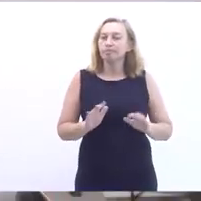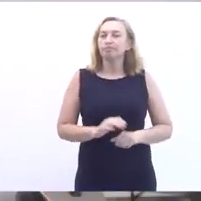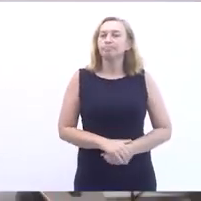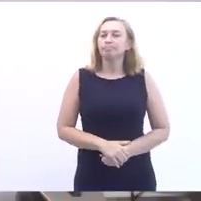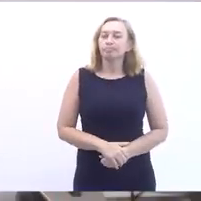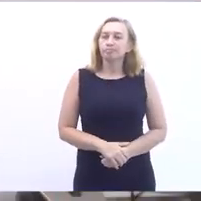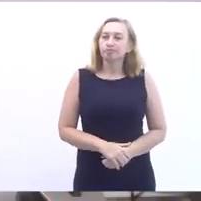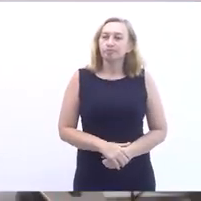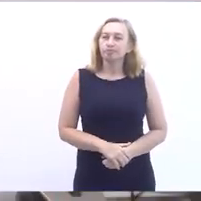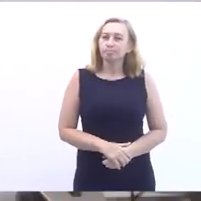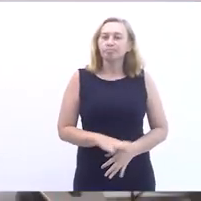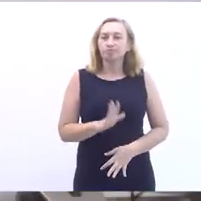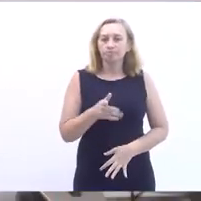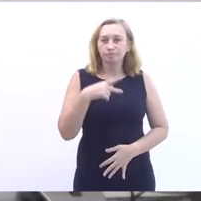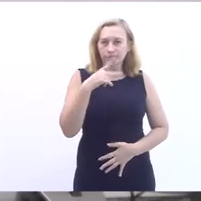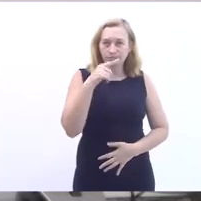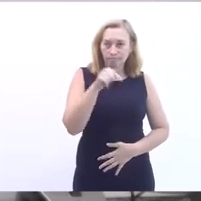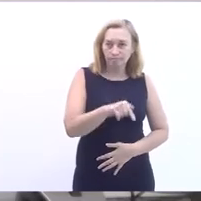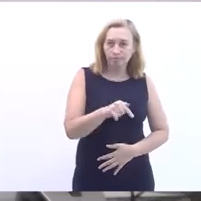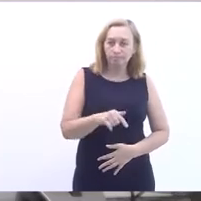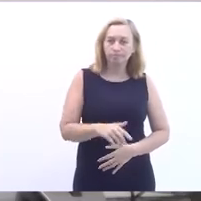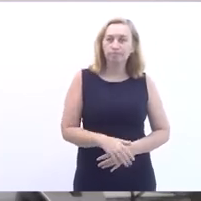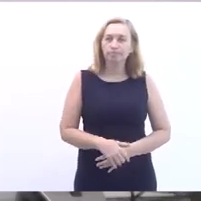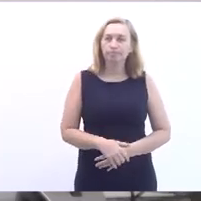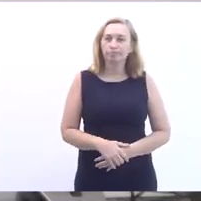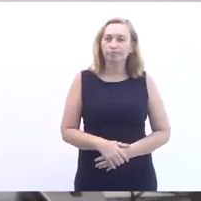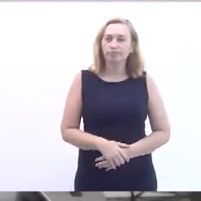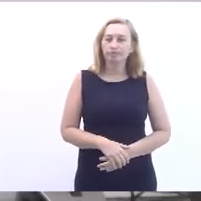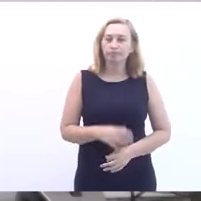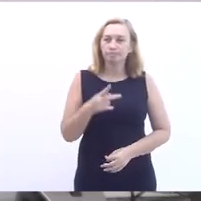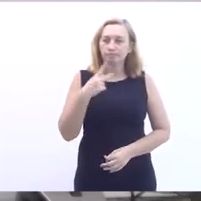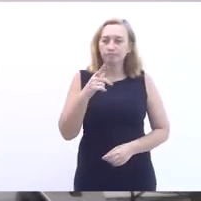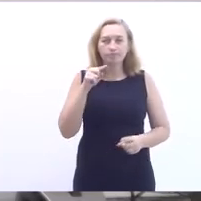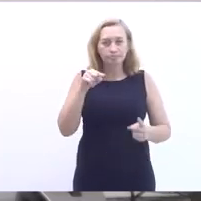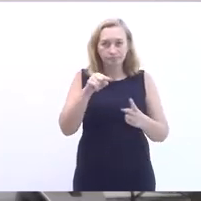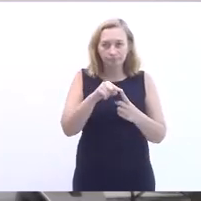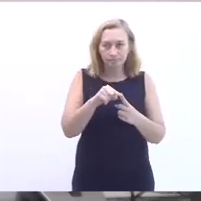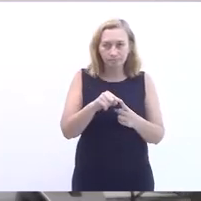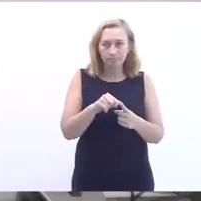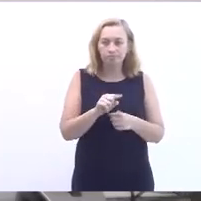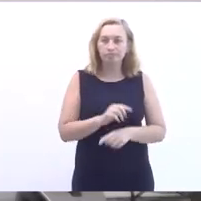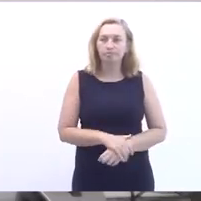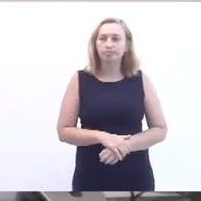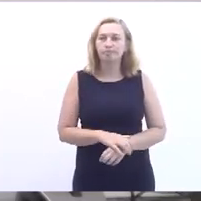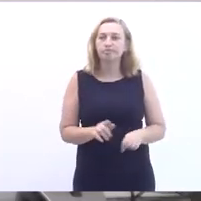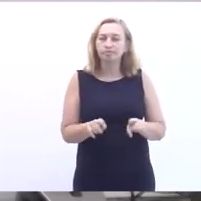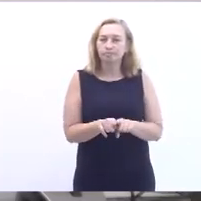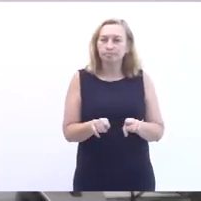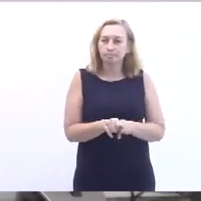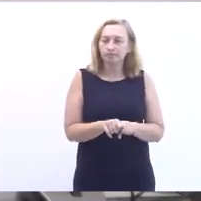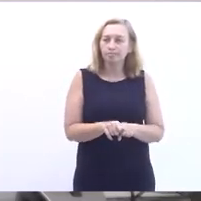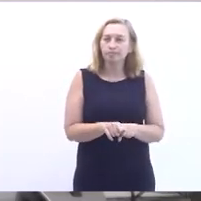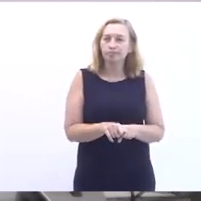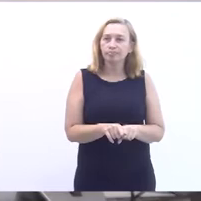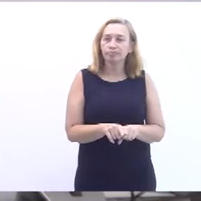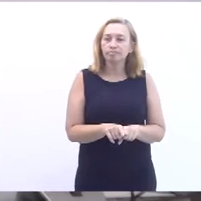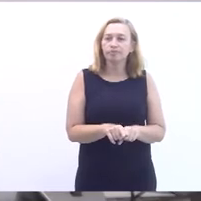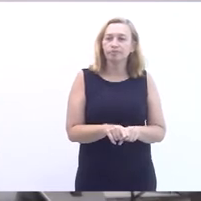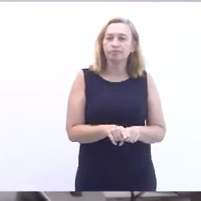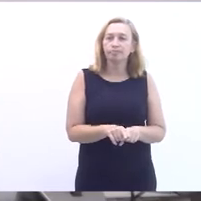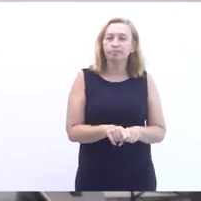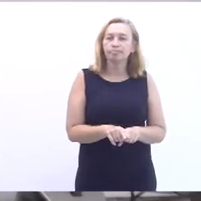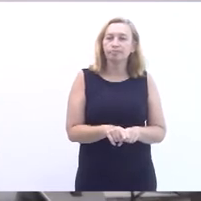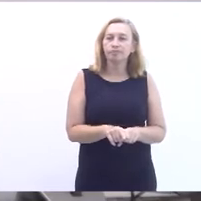como nos foi colocado aqui para fazer uma fala bem objetiva e também pro positiva